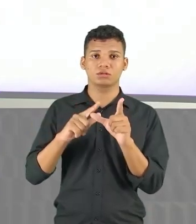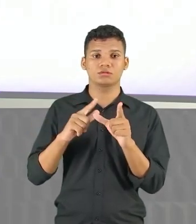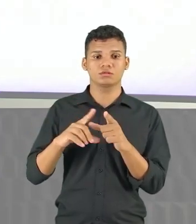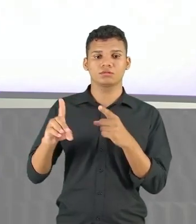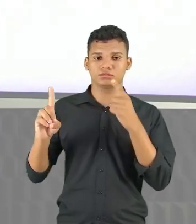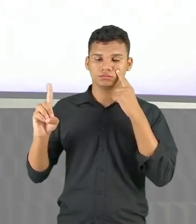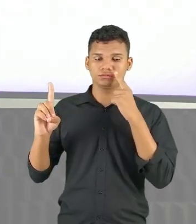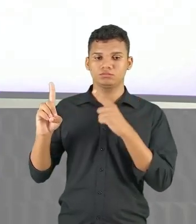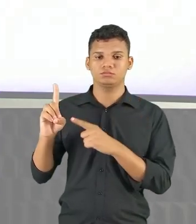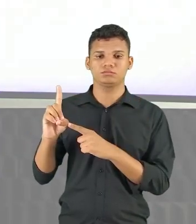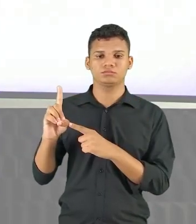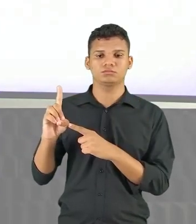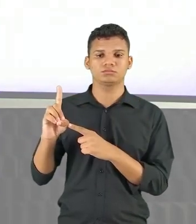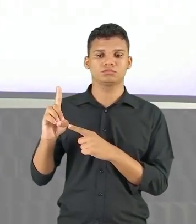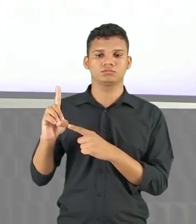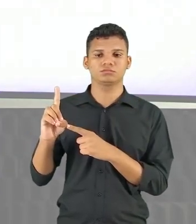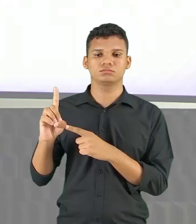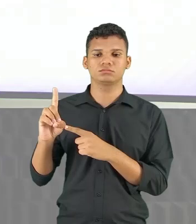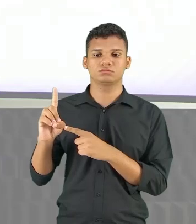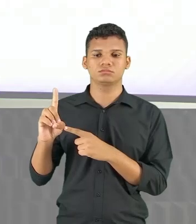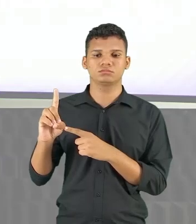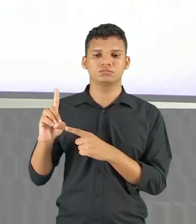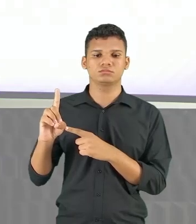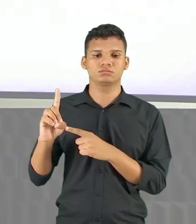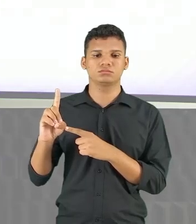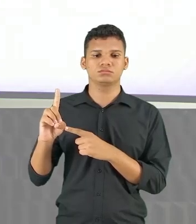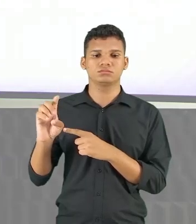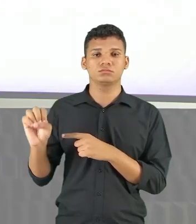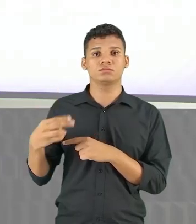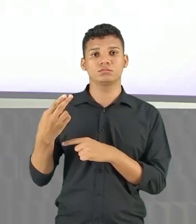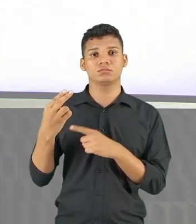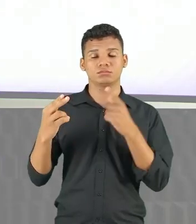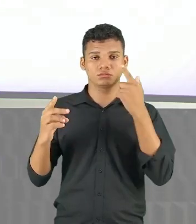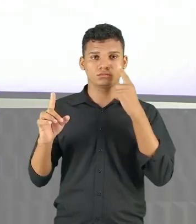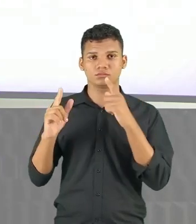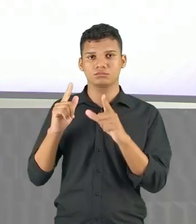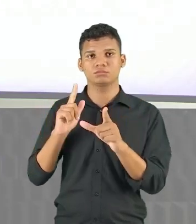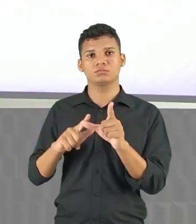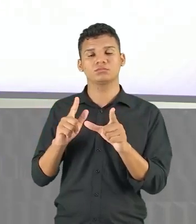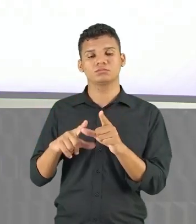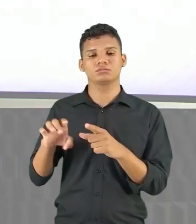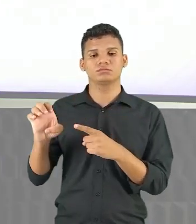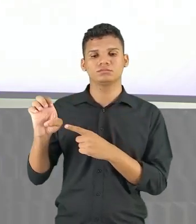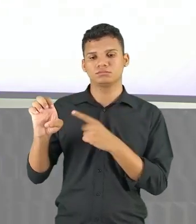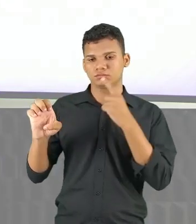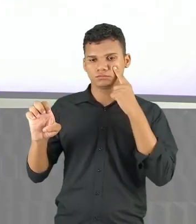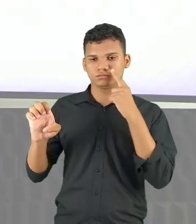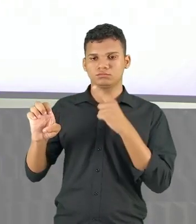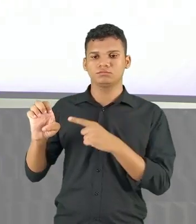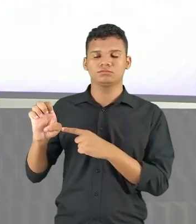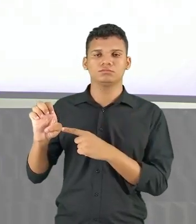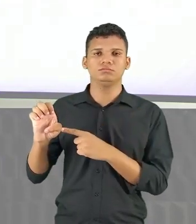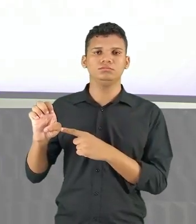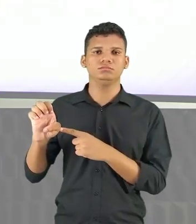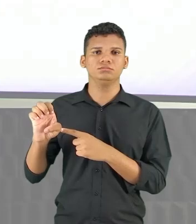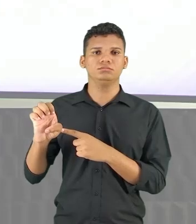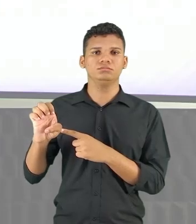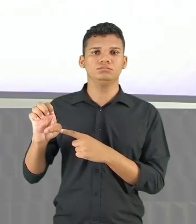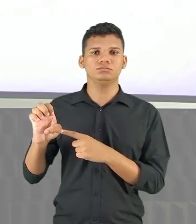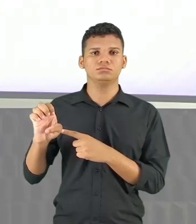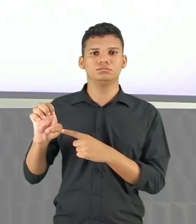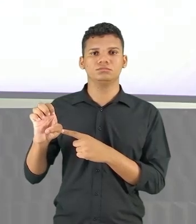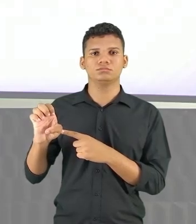D, representação idealizada do cenário descrito. Ou letra E, expressão da desilusão amorosa